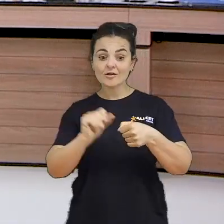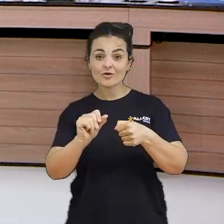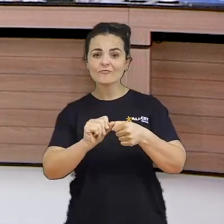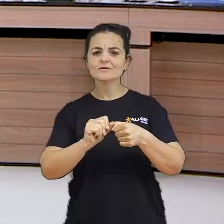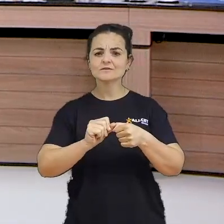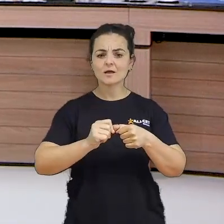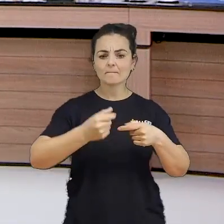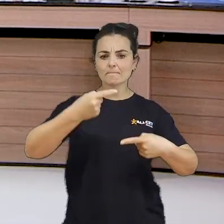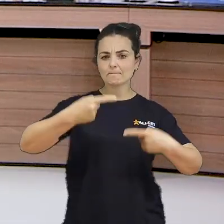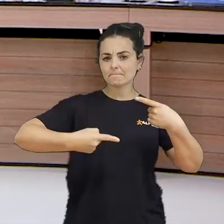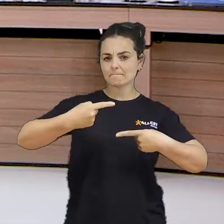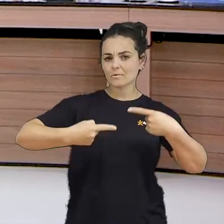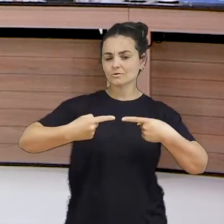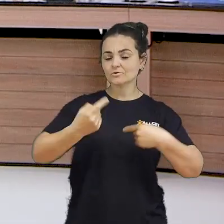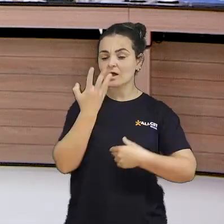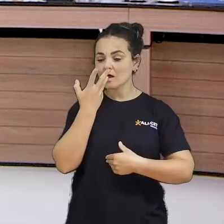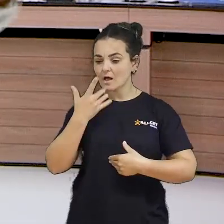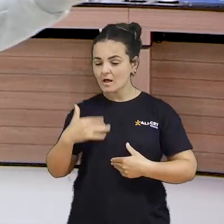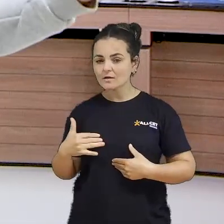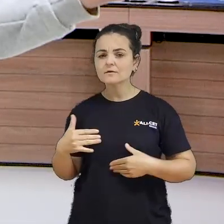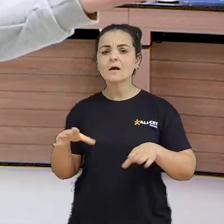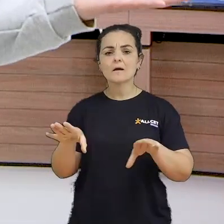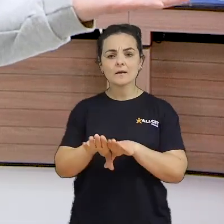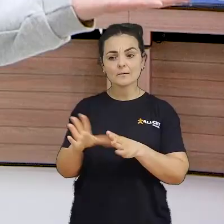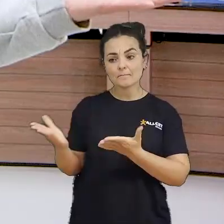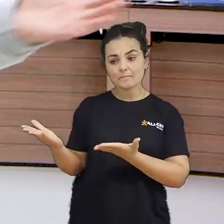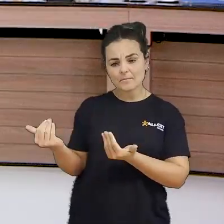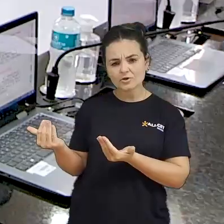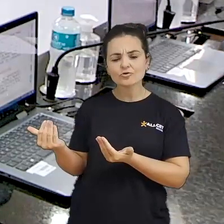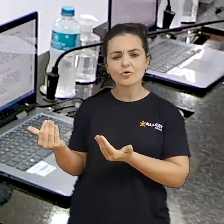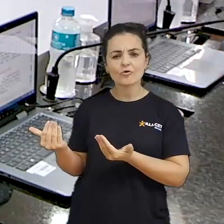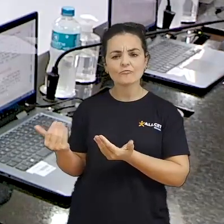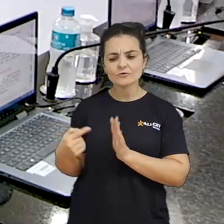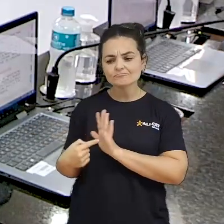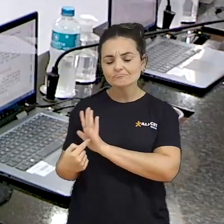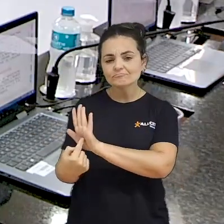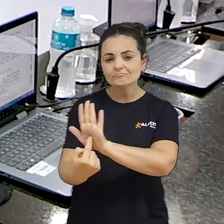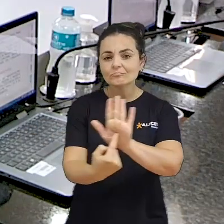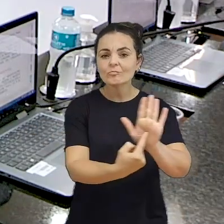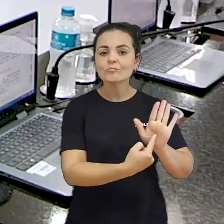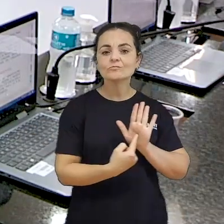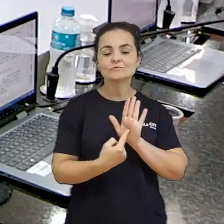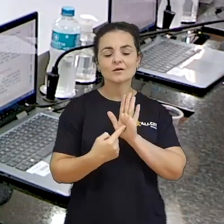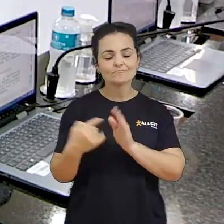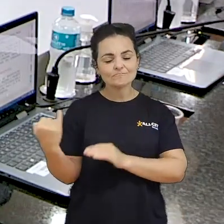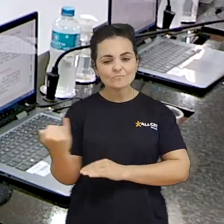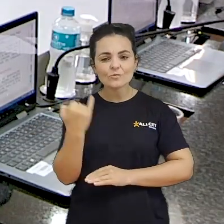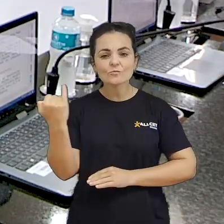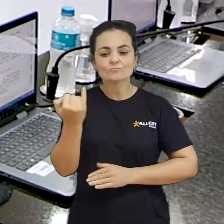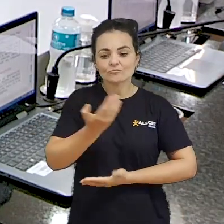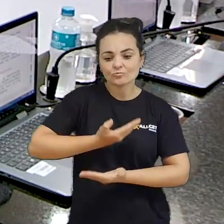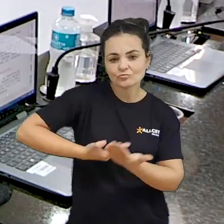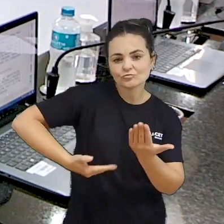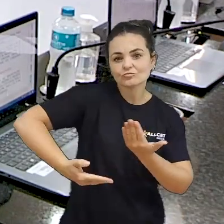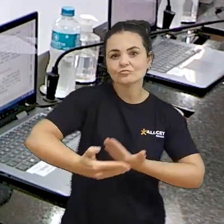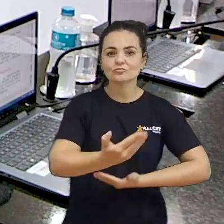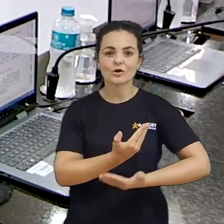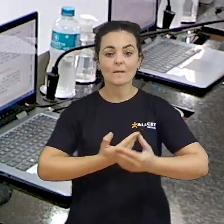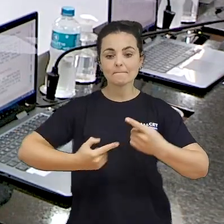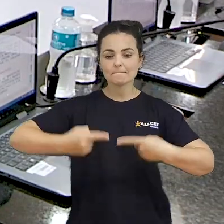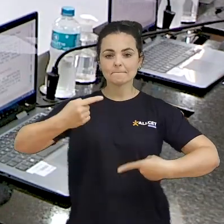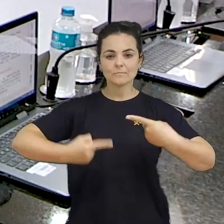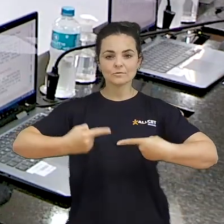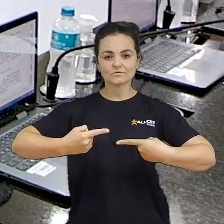realizar o letramento político das nossas crianças e adolescentes E demonstrar como é importante o envolvimento